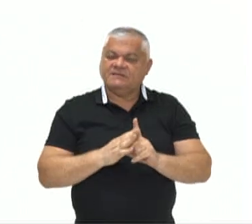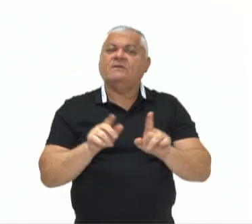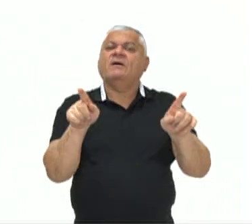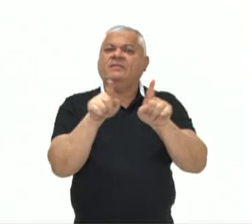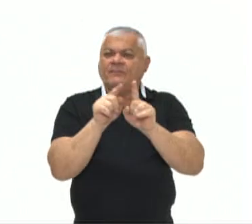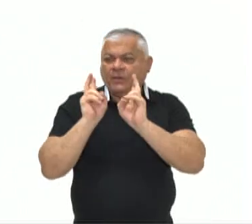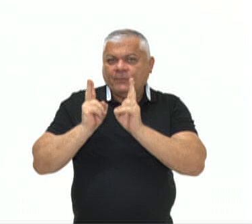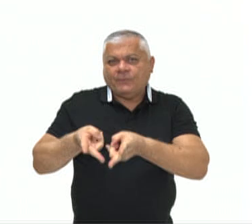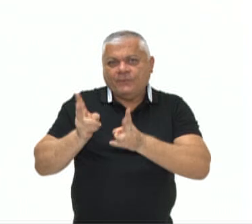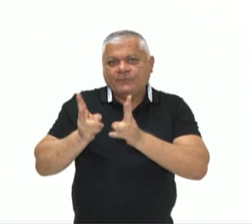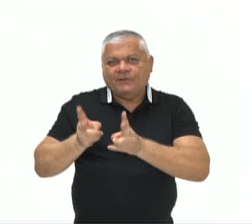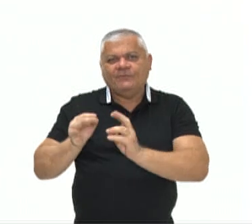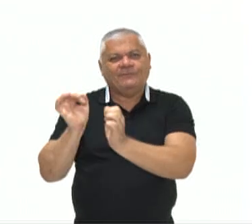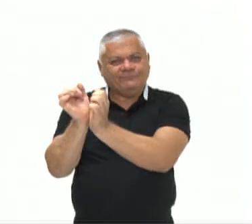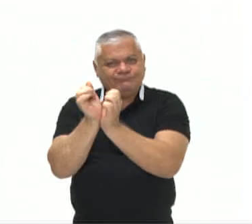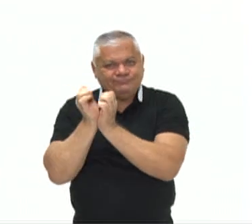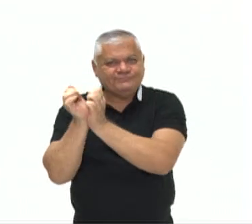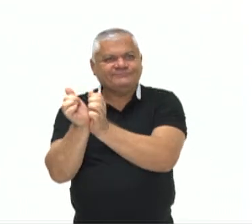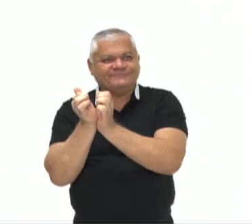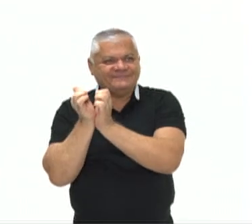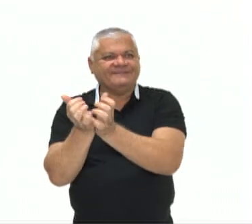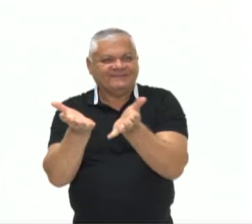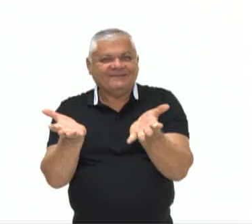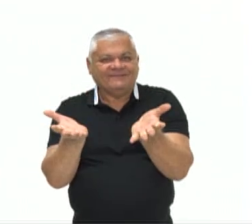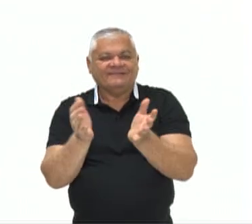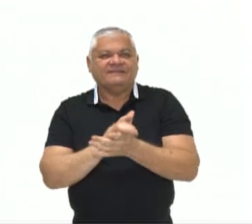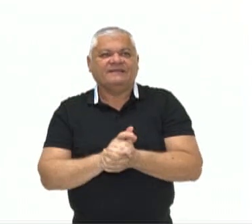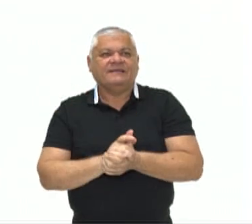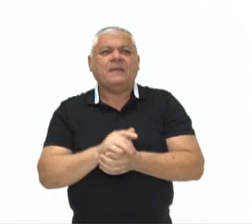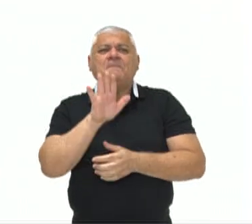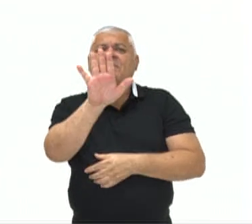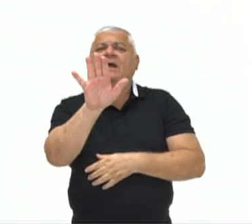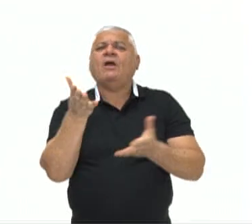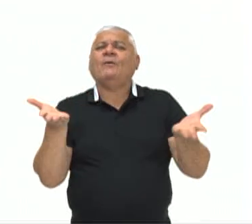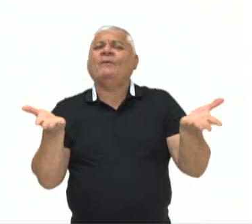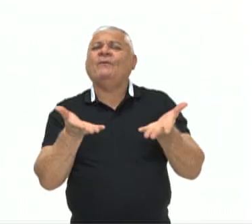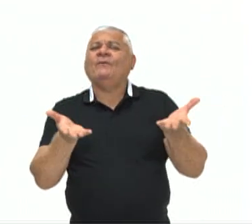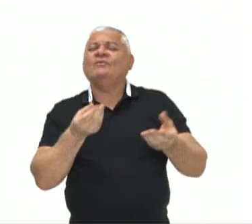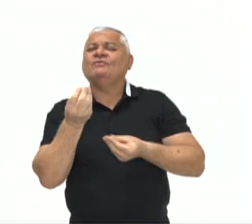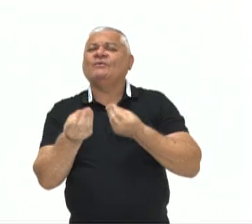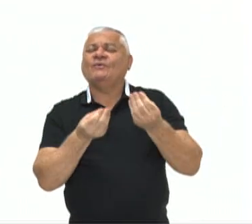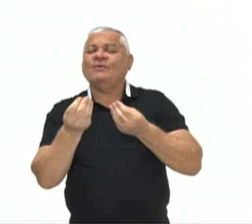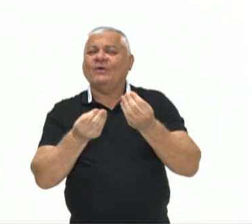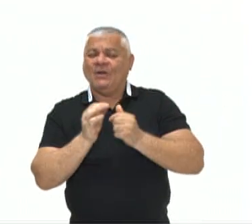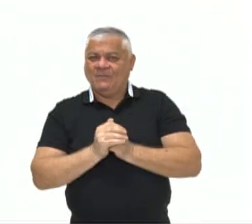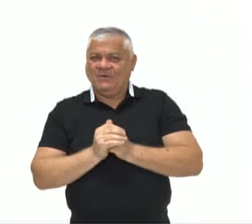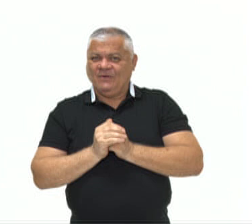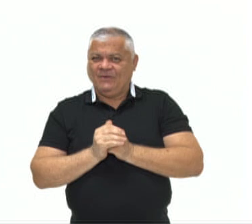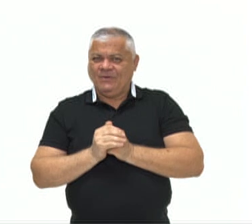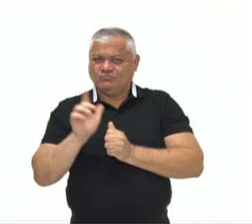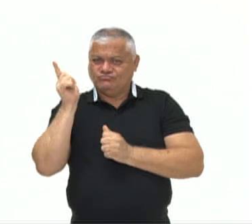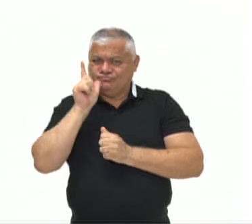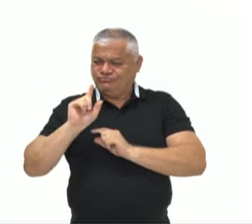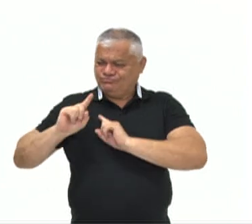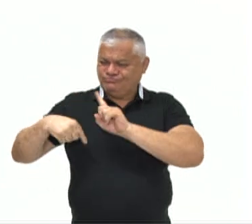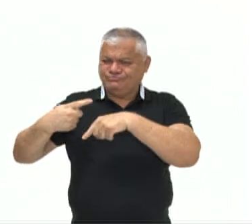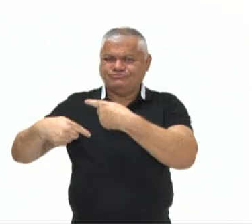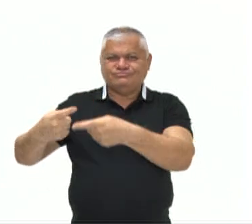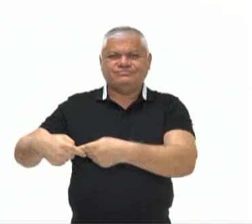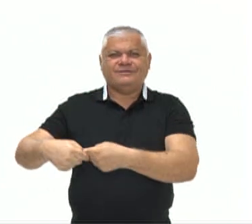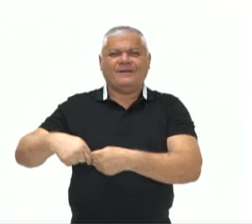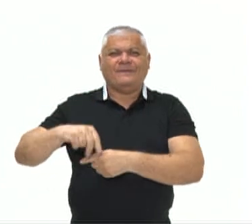da sociedade brasileira, a atual, em relação à herança colonial. O Brasil